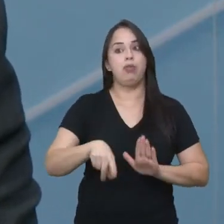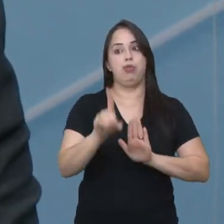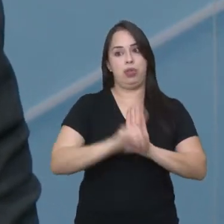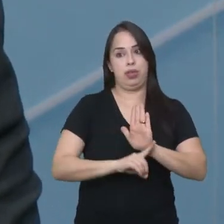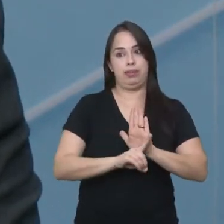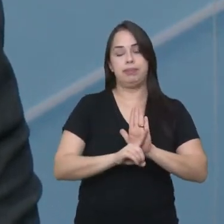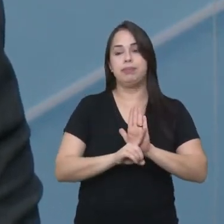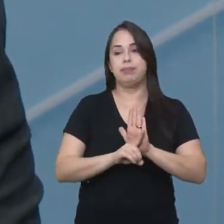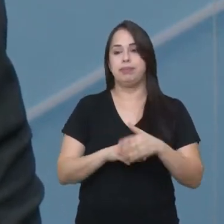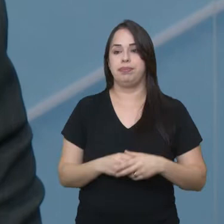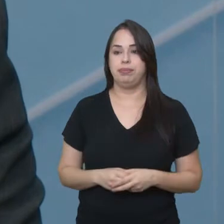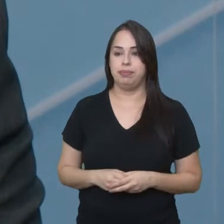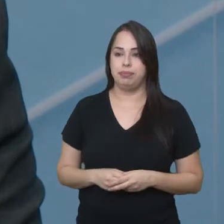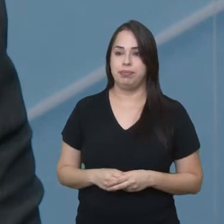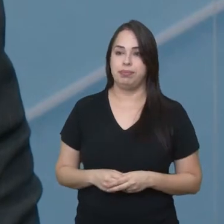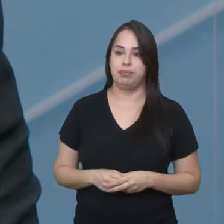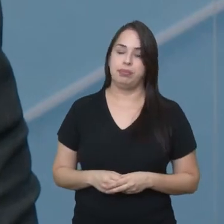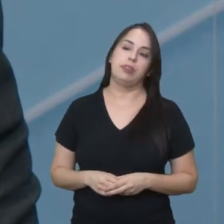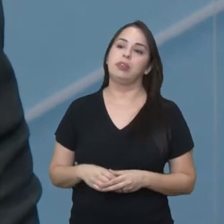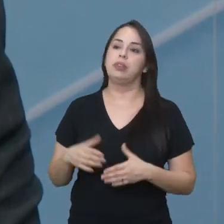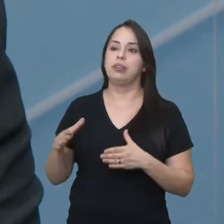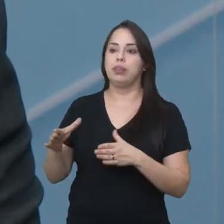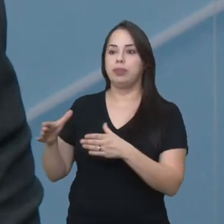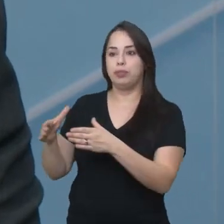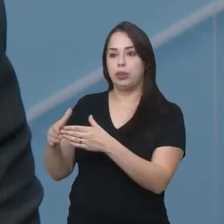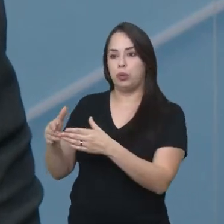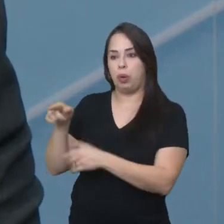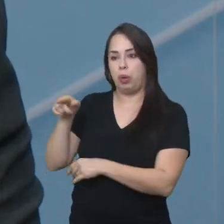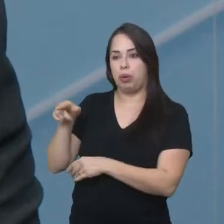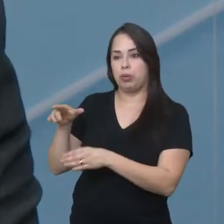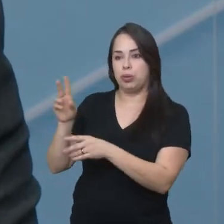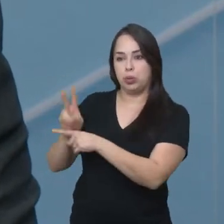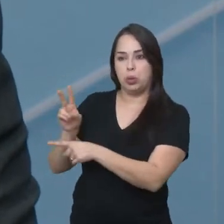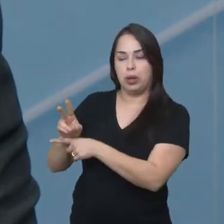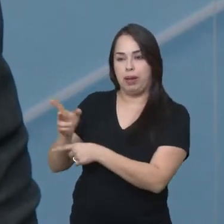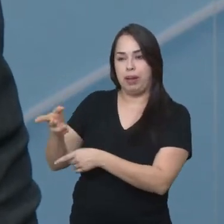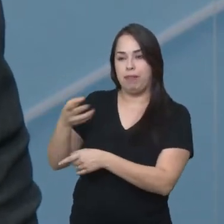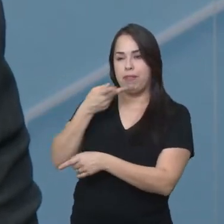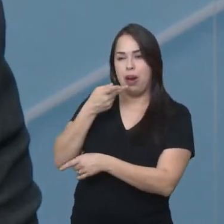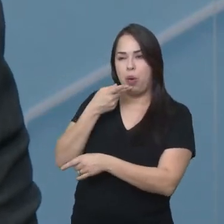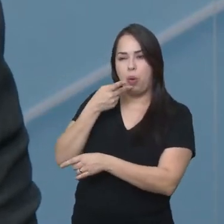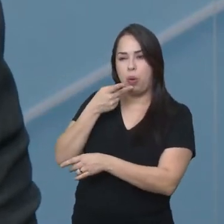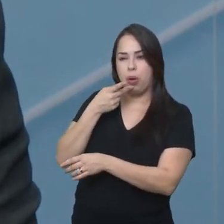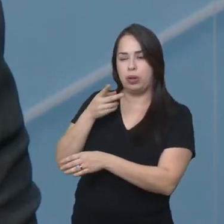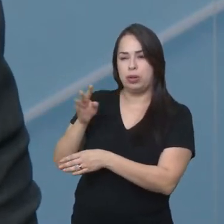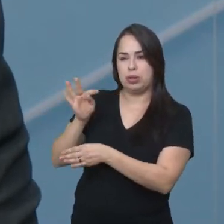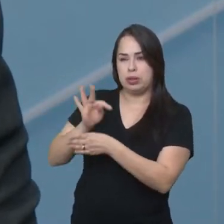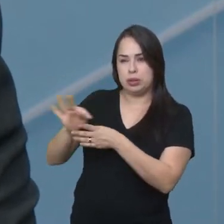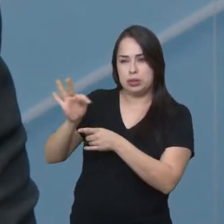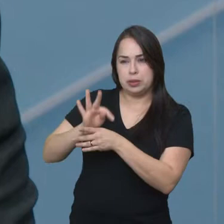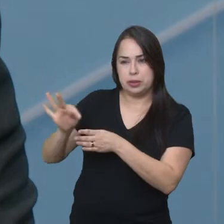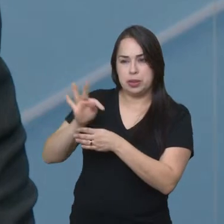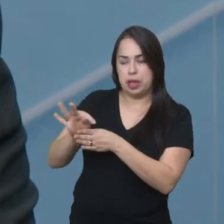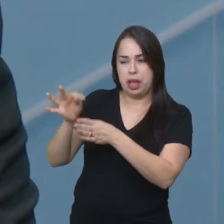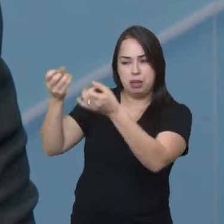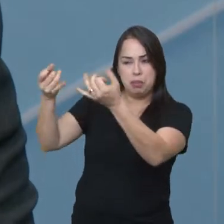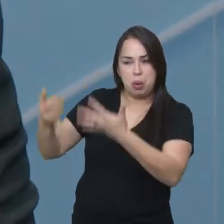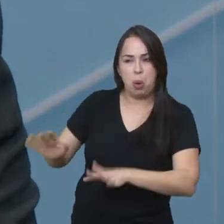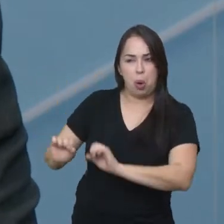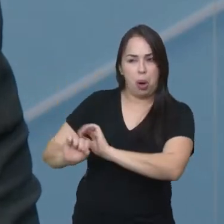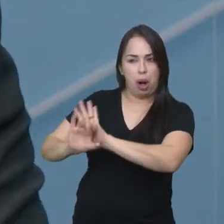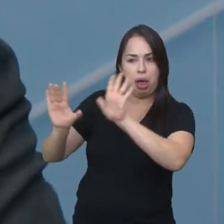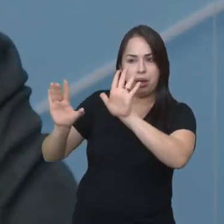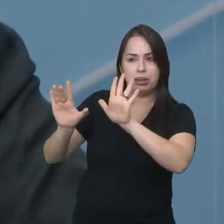todos. O Conselheiro Tutelar colocou muito, de maneira bastante clara,